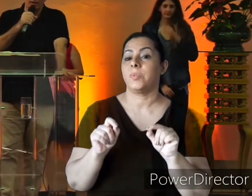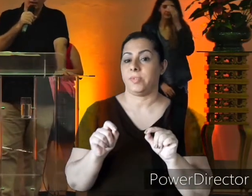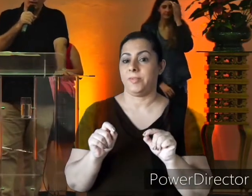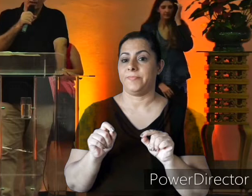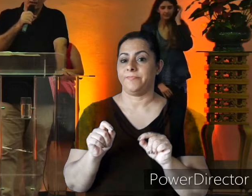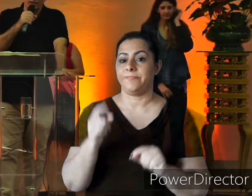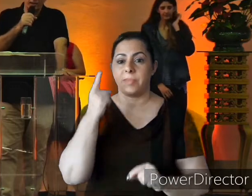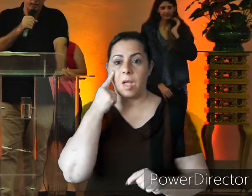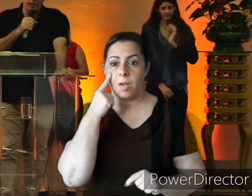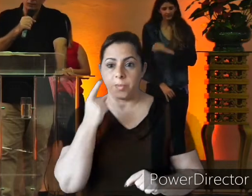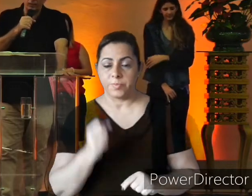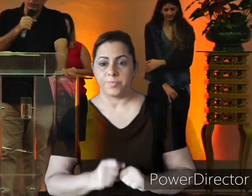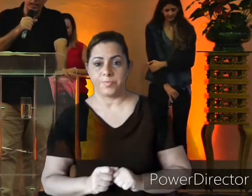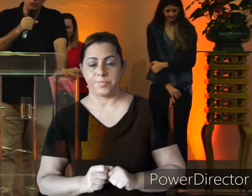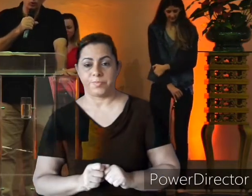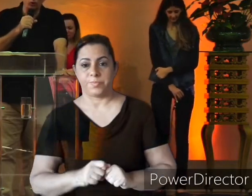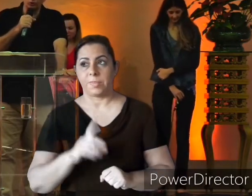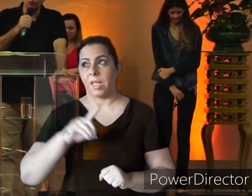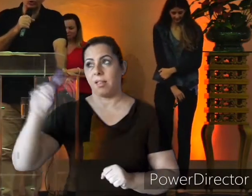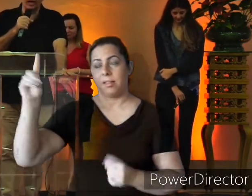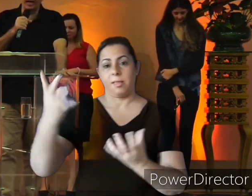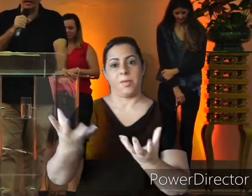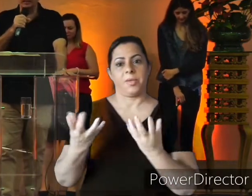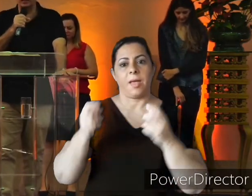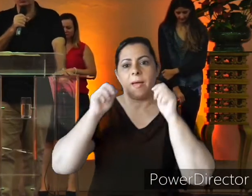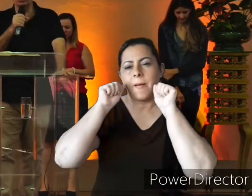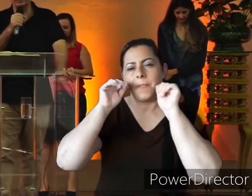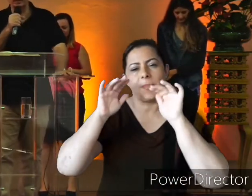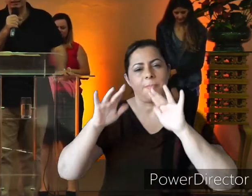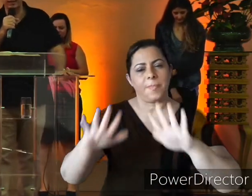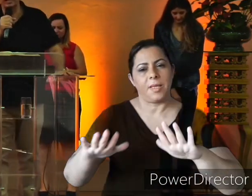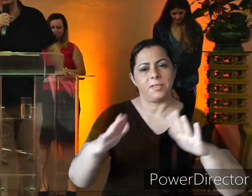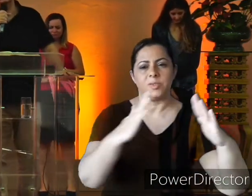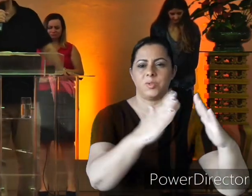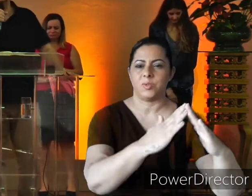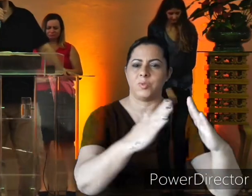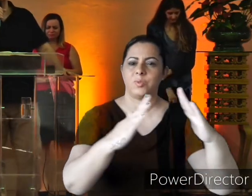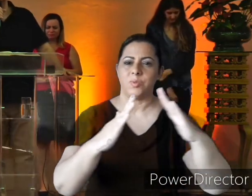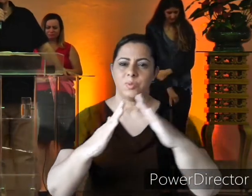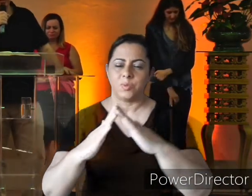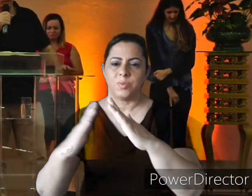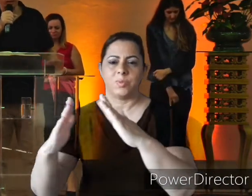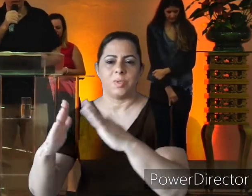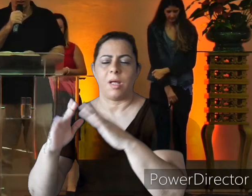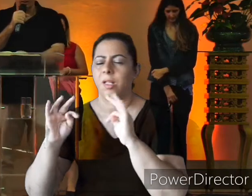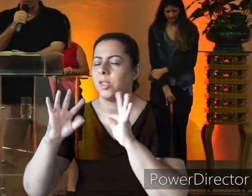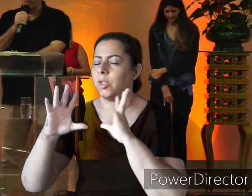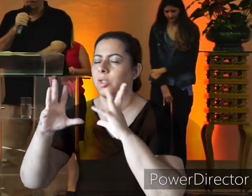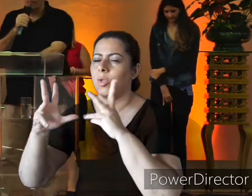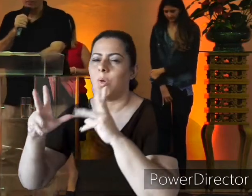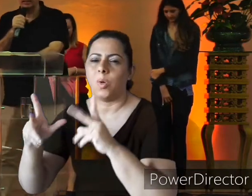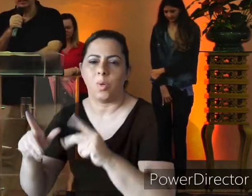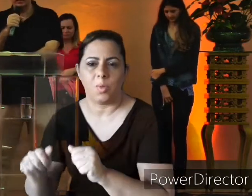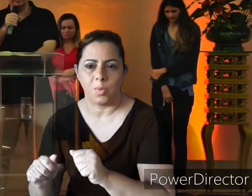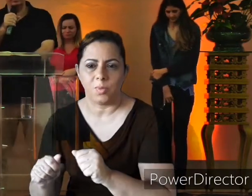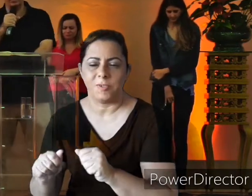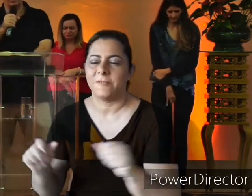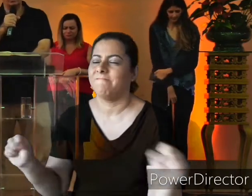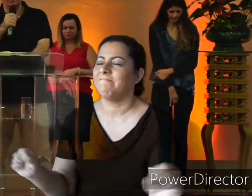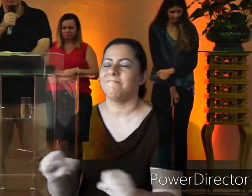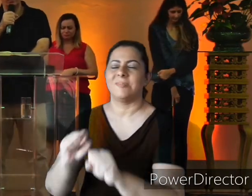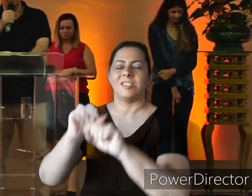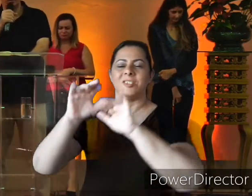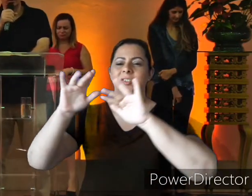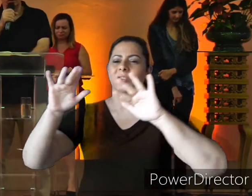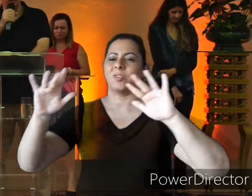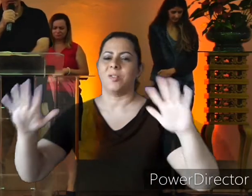alcançar, quer se manifestar em todos os lares, em todas as casas. Mas é